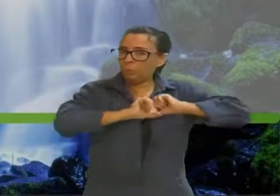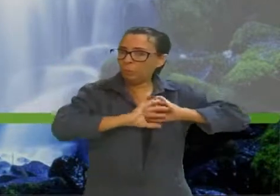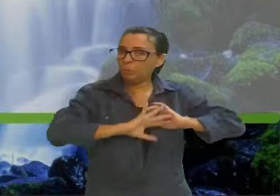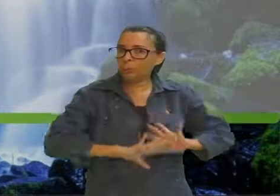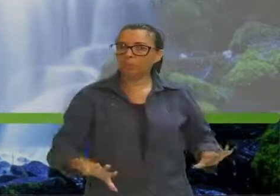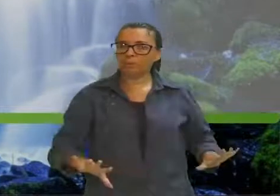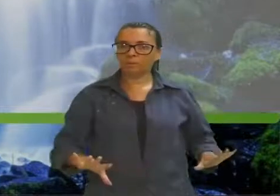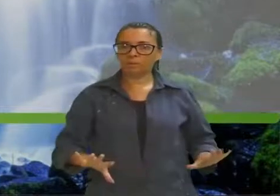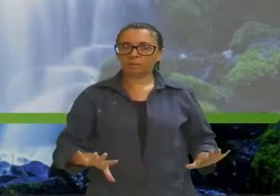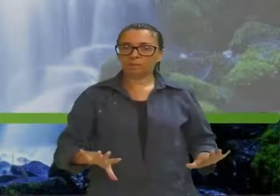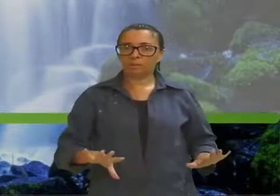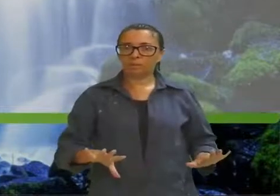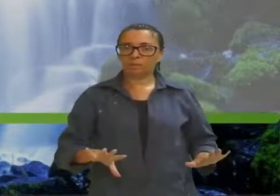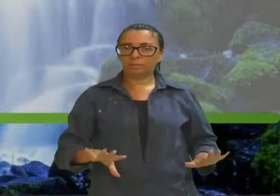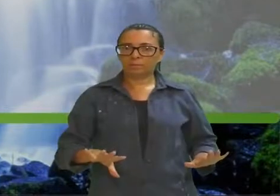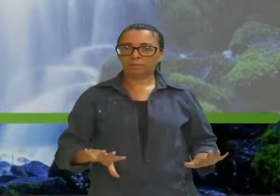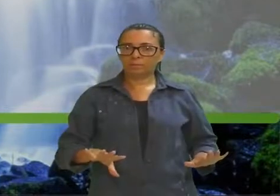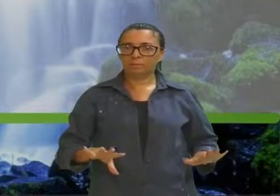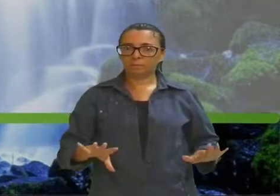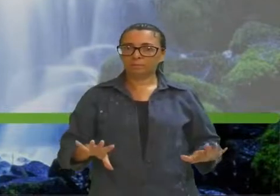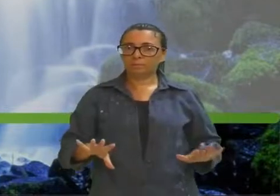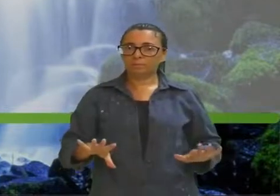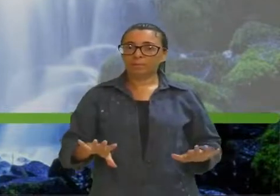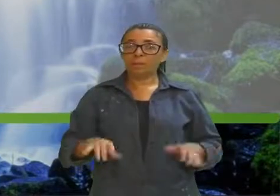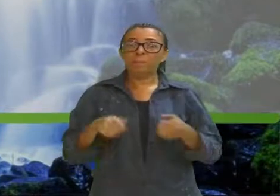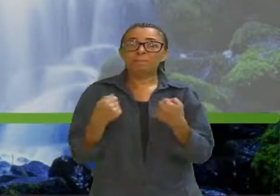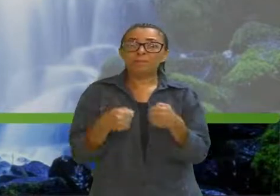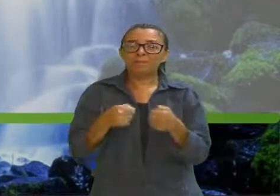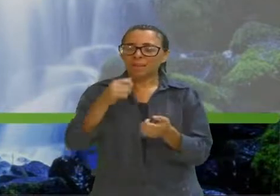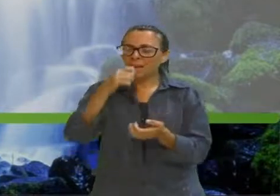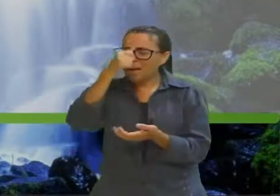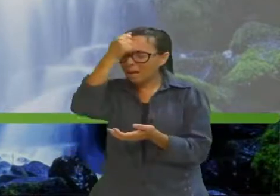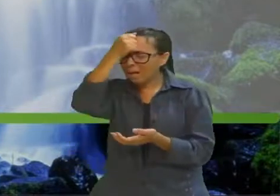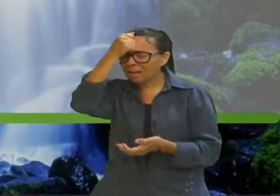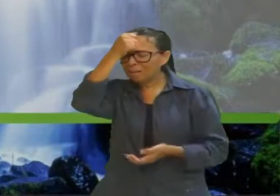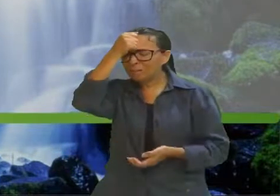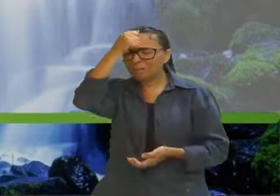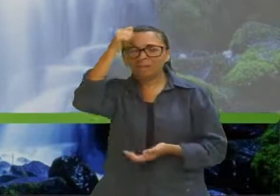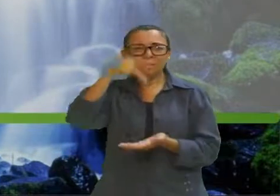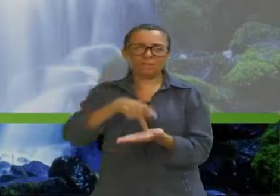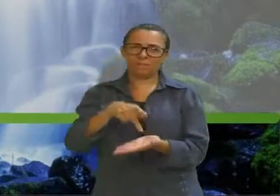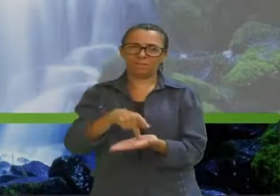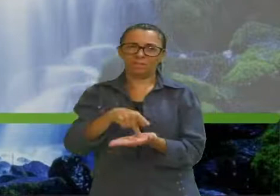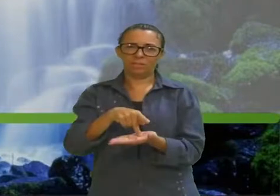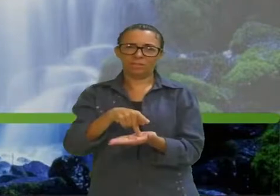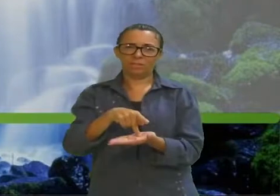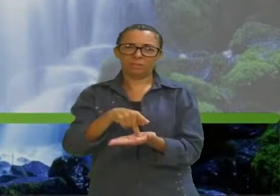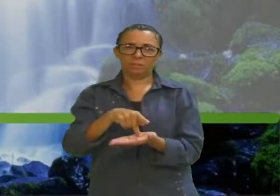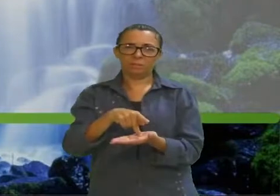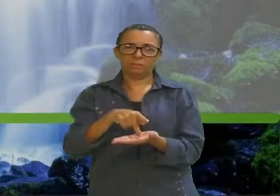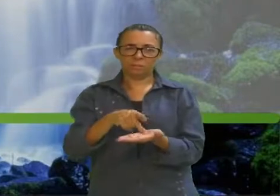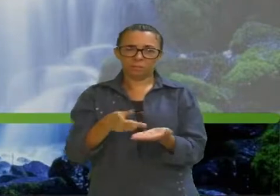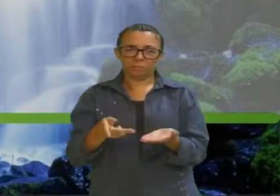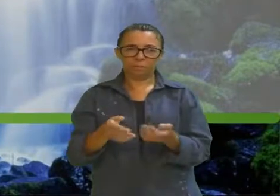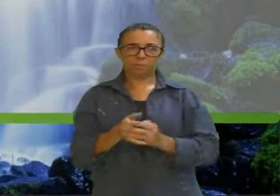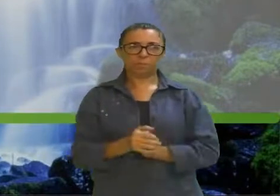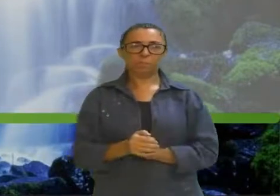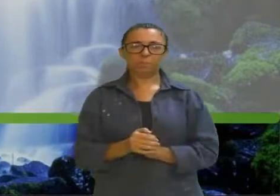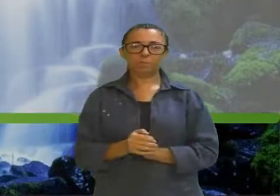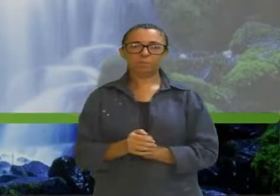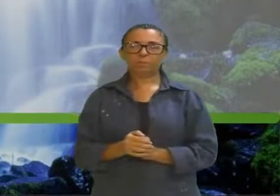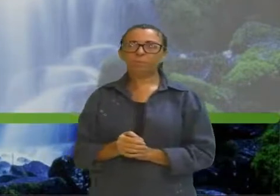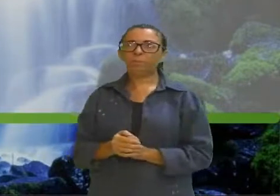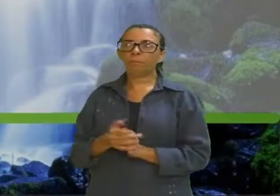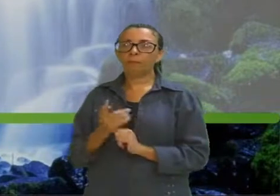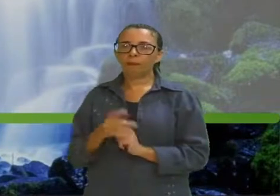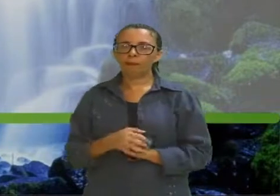Só então você chega mesmo ao ponto de obedecer a Deus. Então você deve obedecer primeiro. Então o primeiro